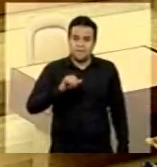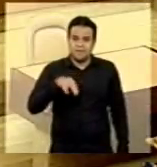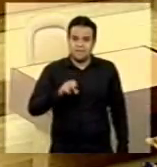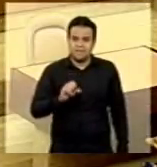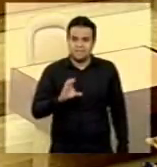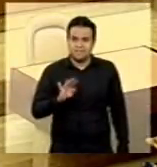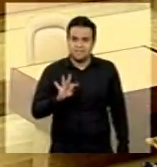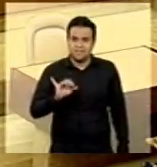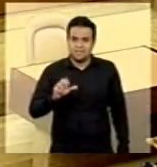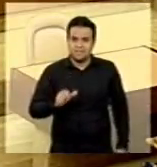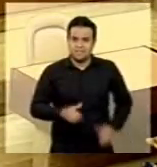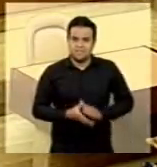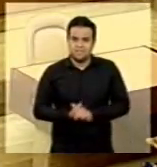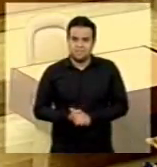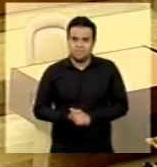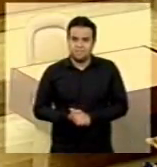instância.